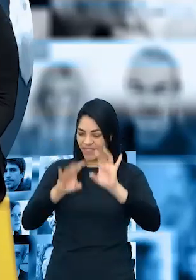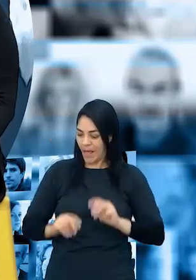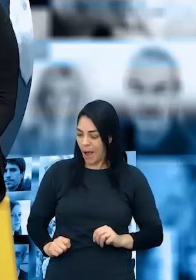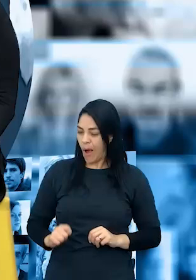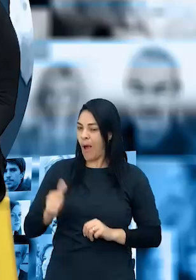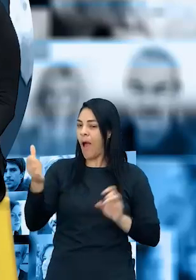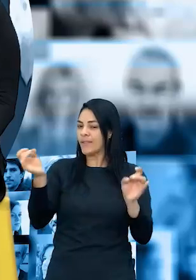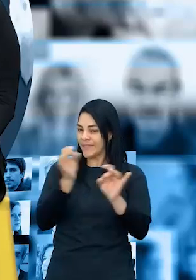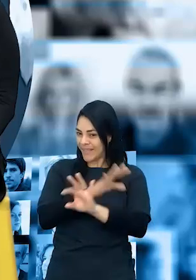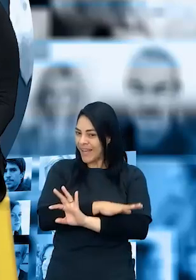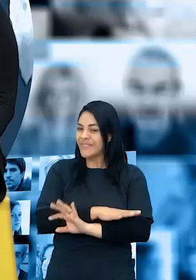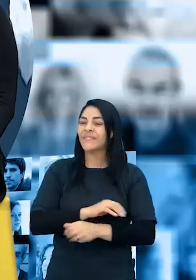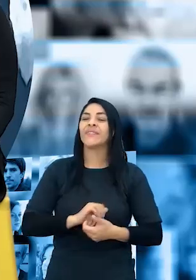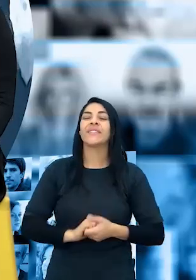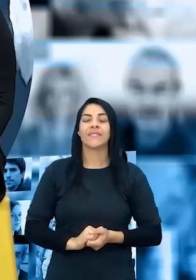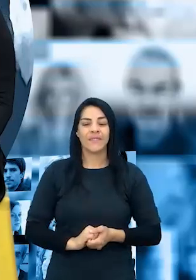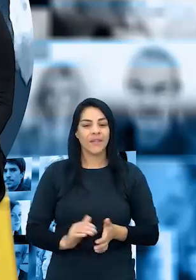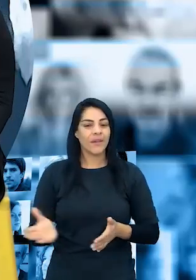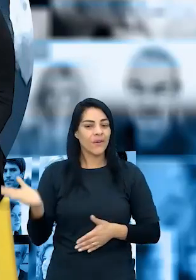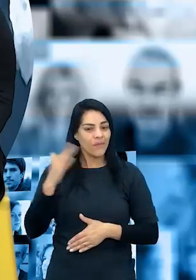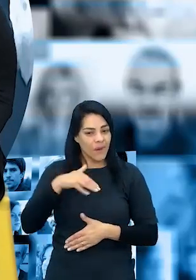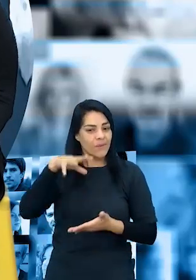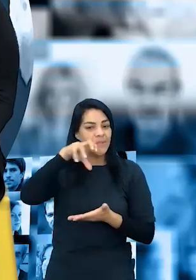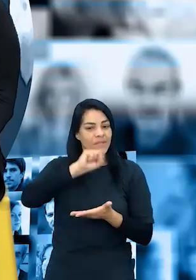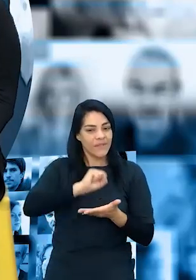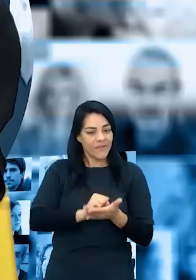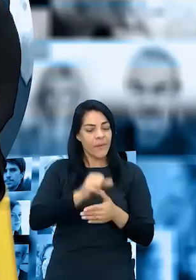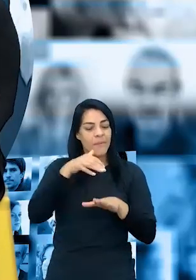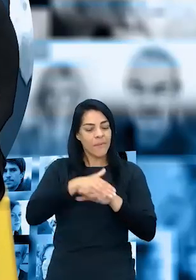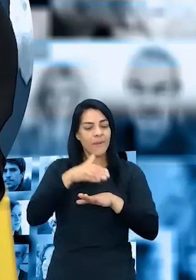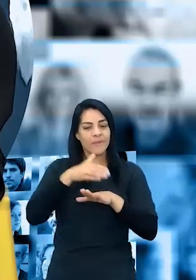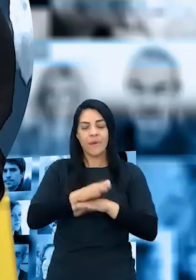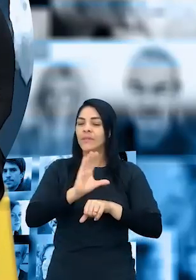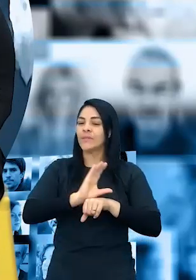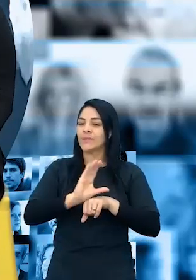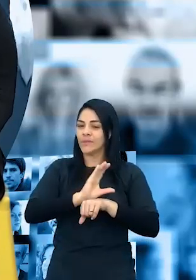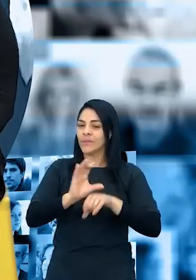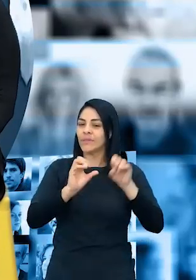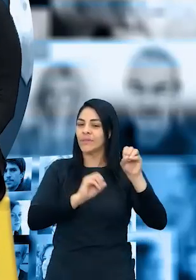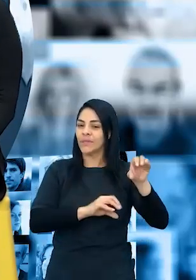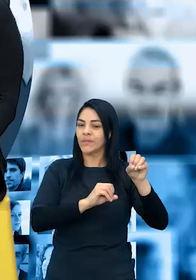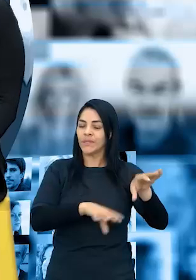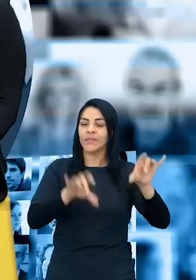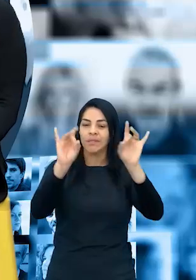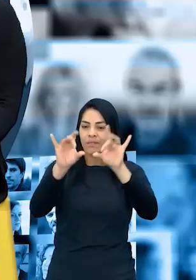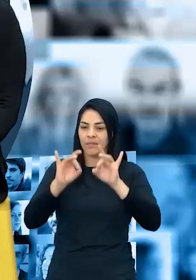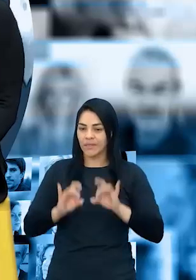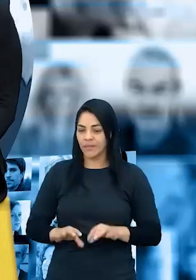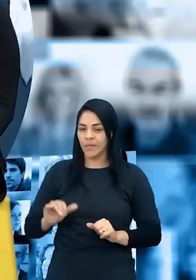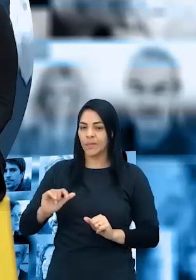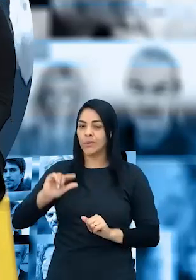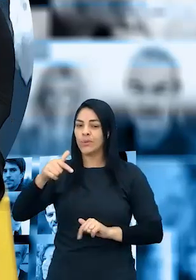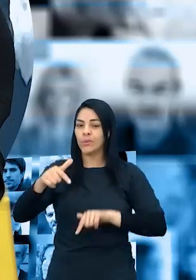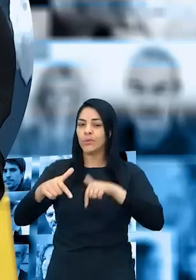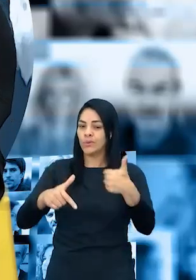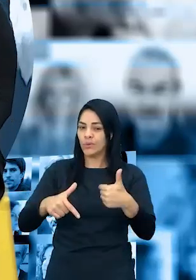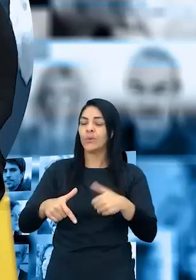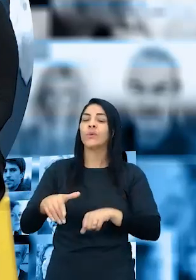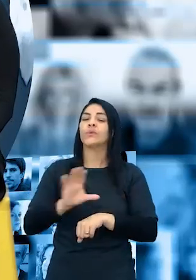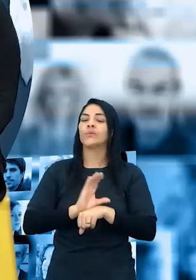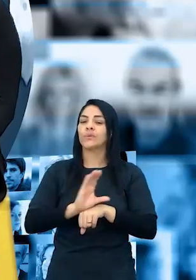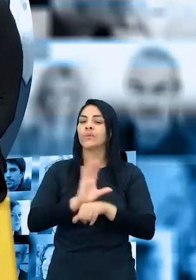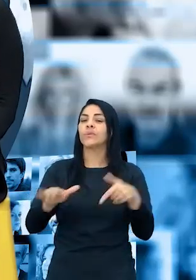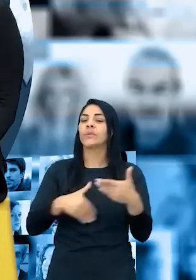Vamos se inscrever, vamos participar aí do curso de Educação Especial e também demais cursos que a gente tem do currículo. Currículo em Ação, da